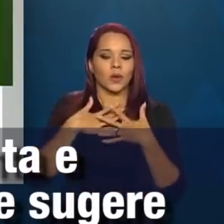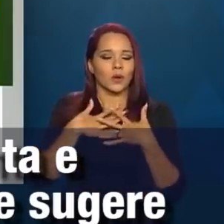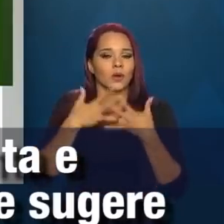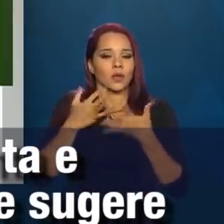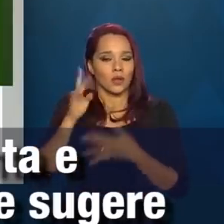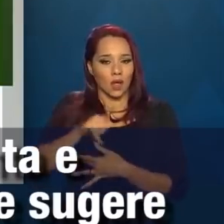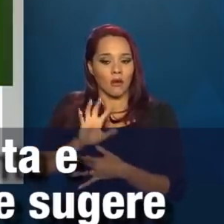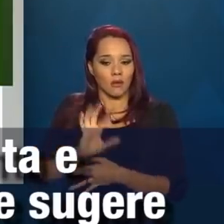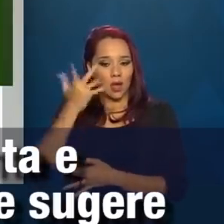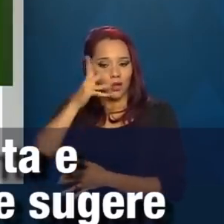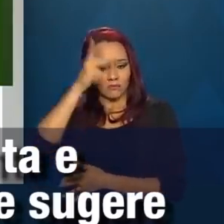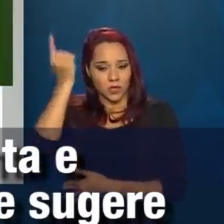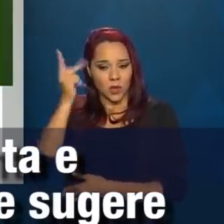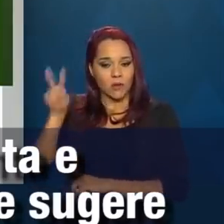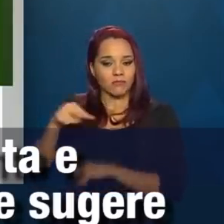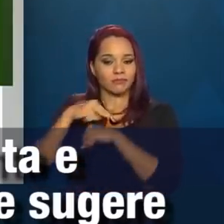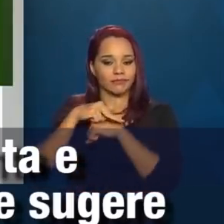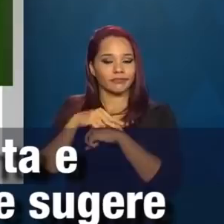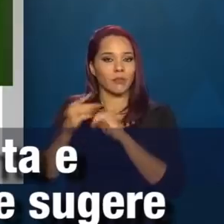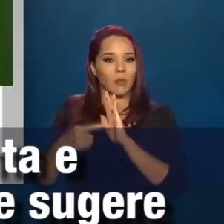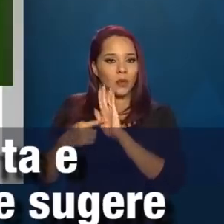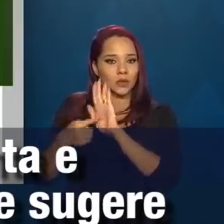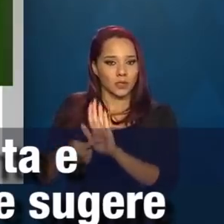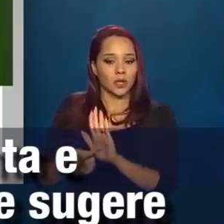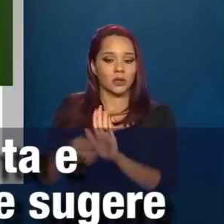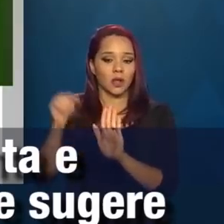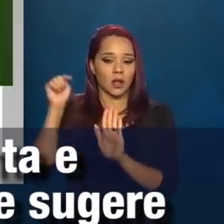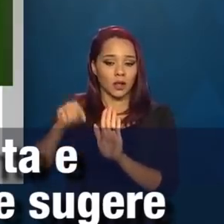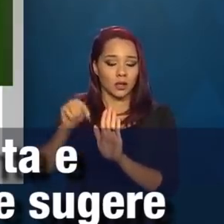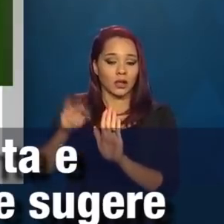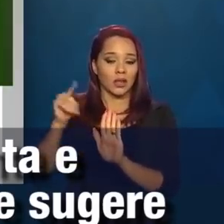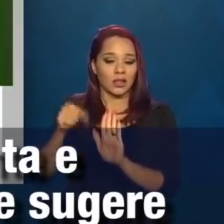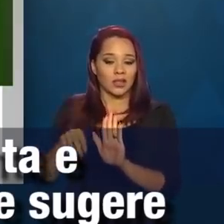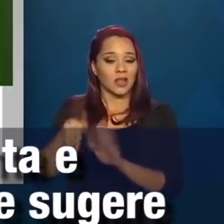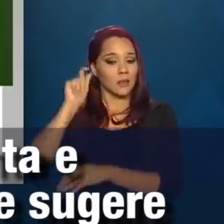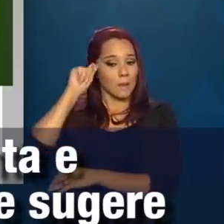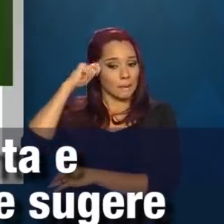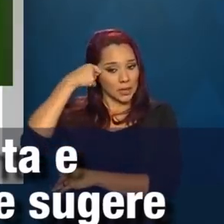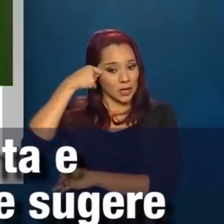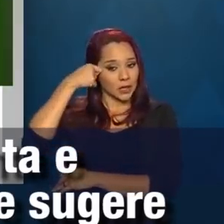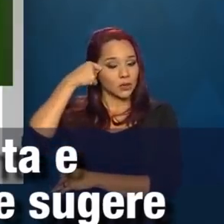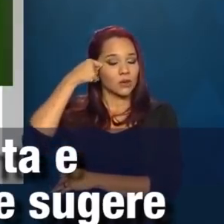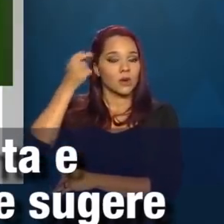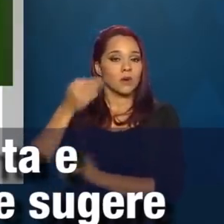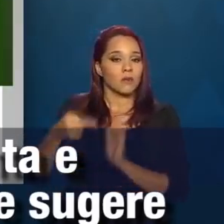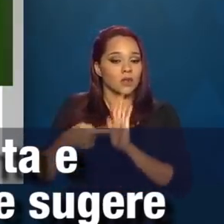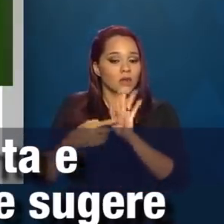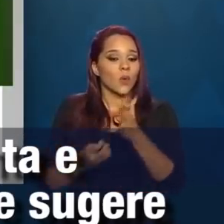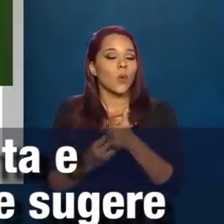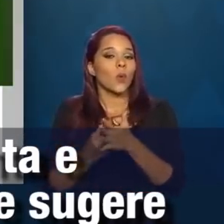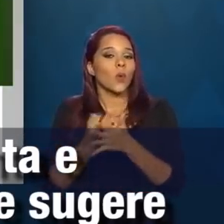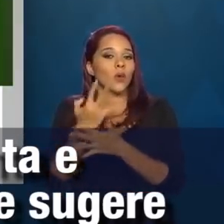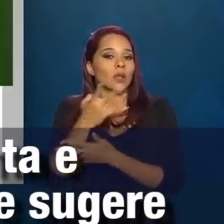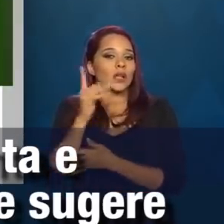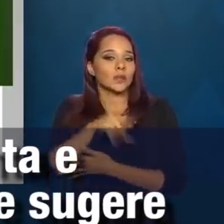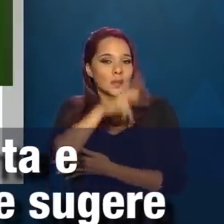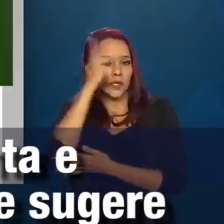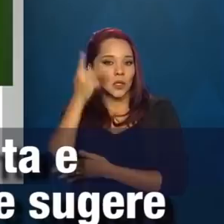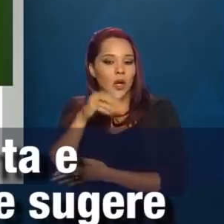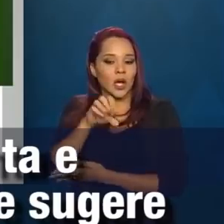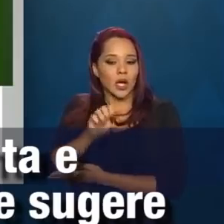aqueles casos que foram internados, mostrando ali naquela seta em preto o total de casos de SDRAG